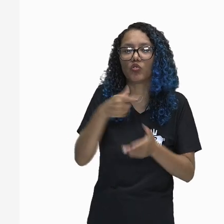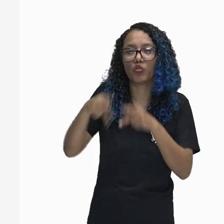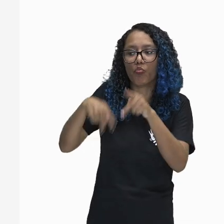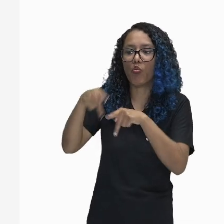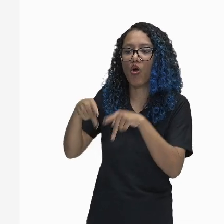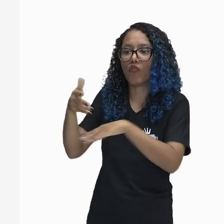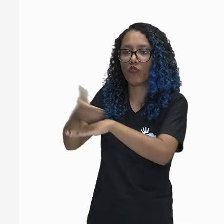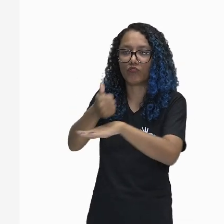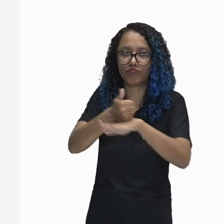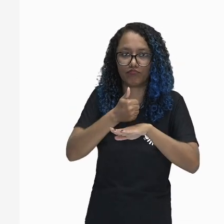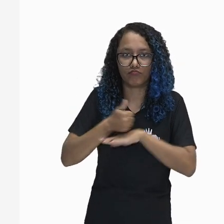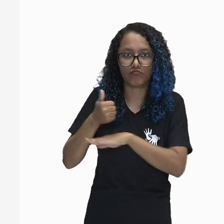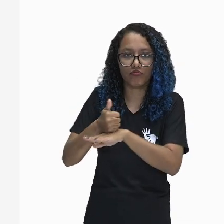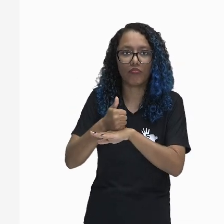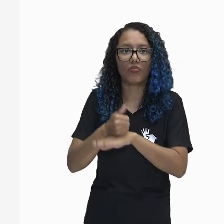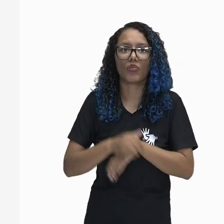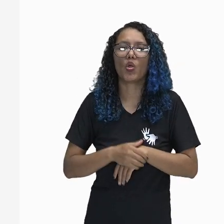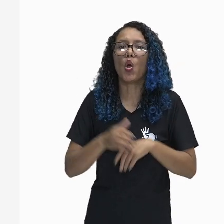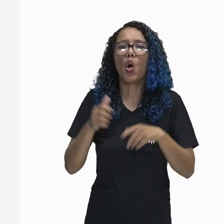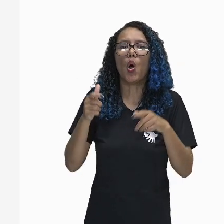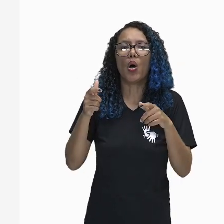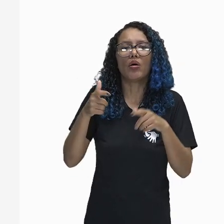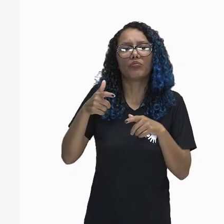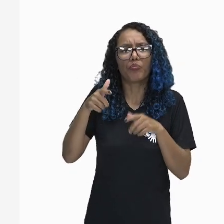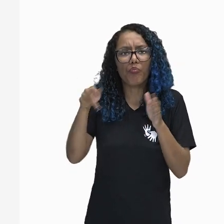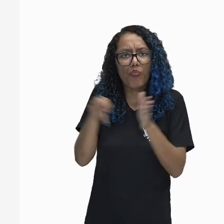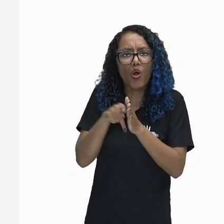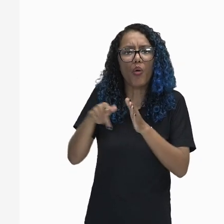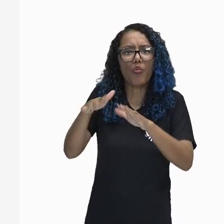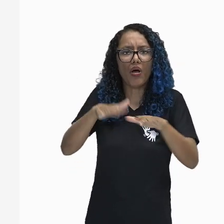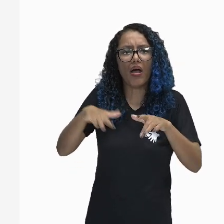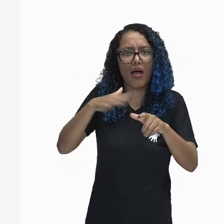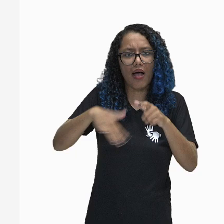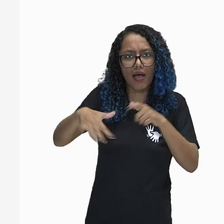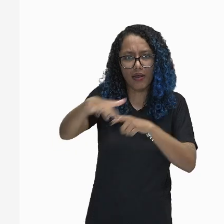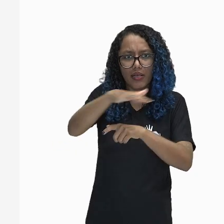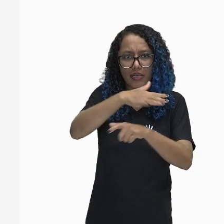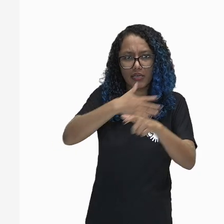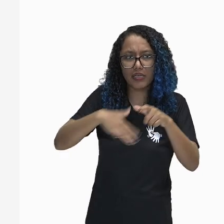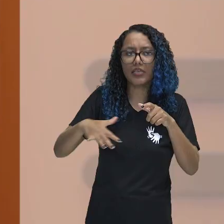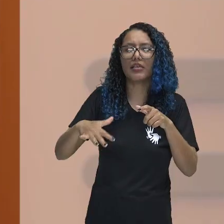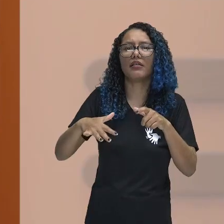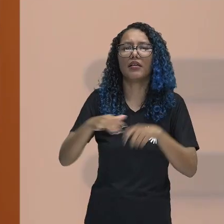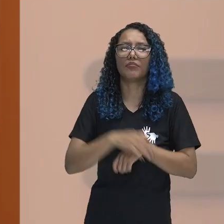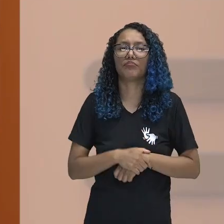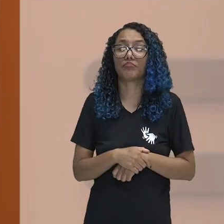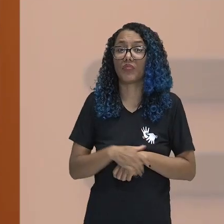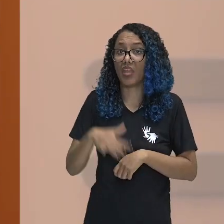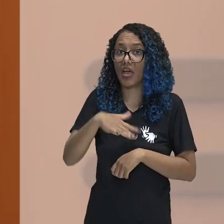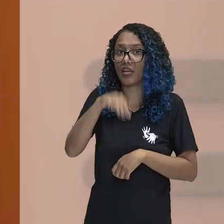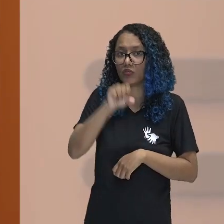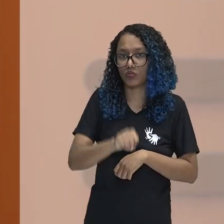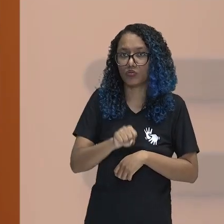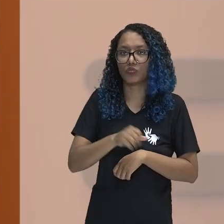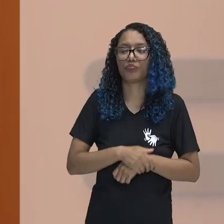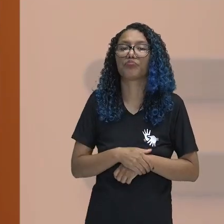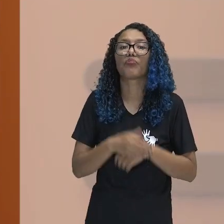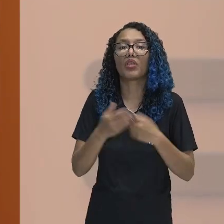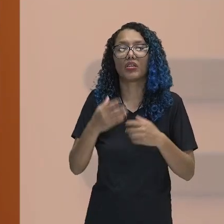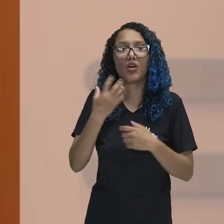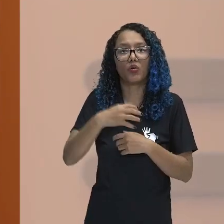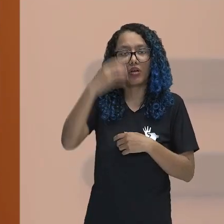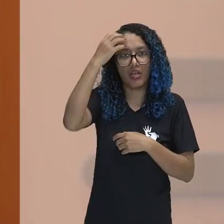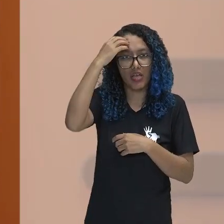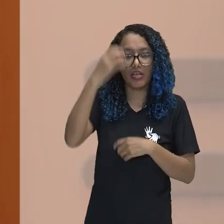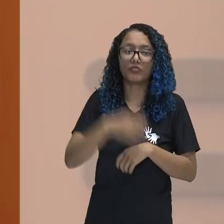está vendo, então, gente, que o próprio Minos, né, gente, os reis chamados Minos, eles viviam em